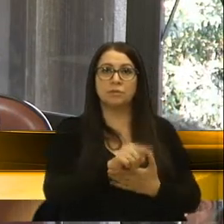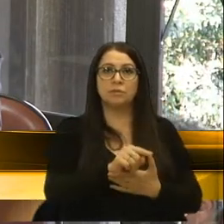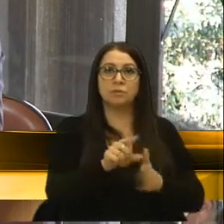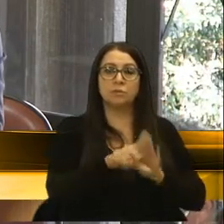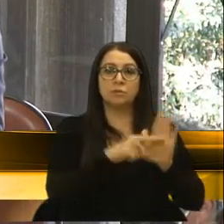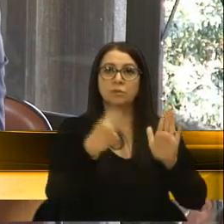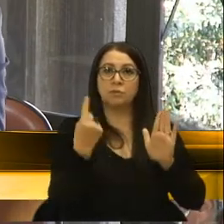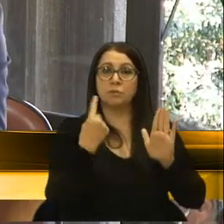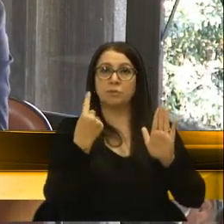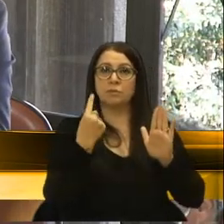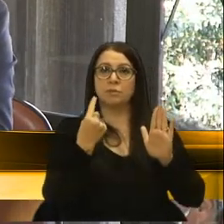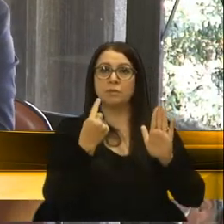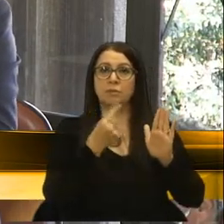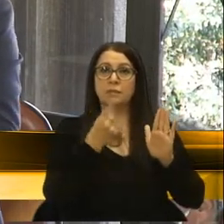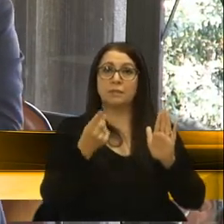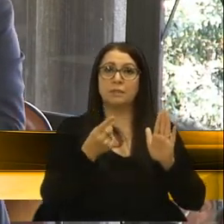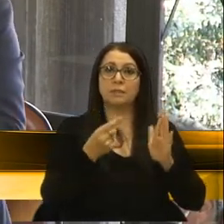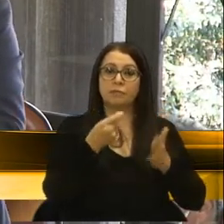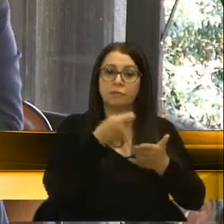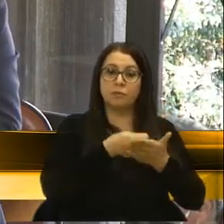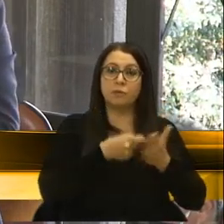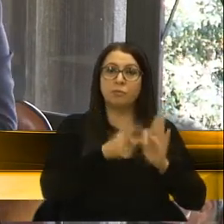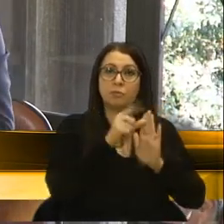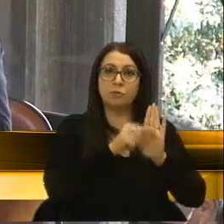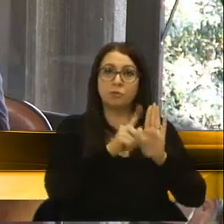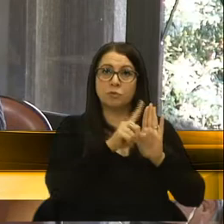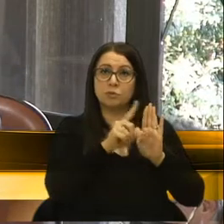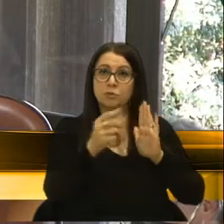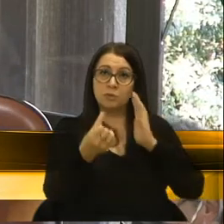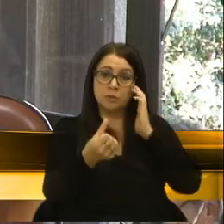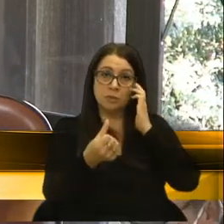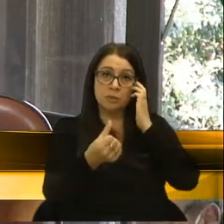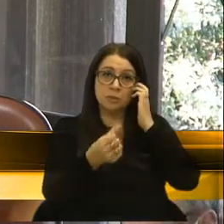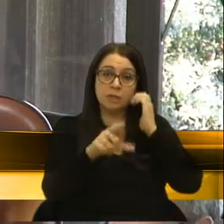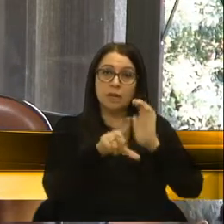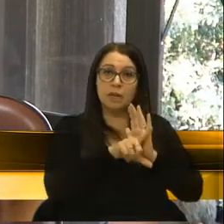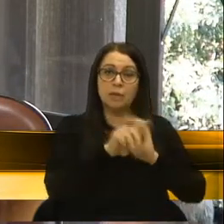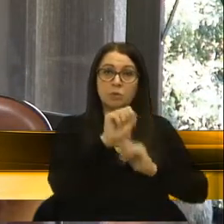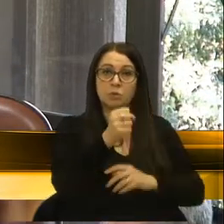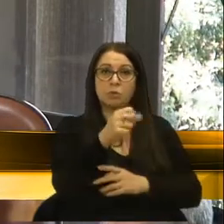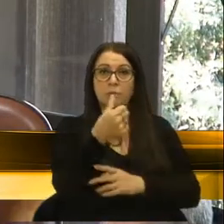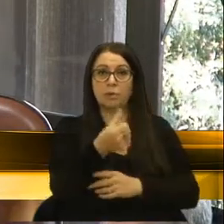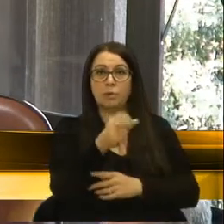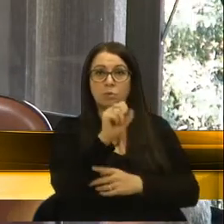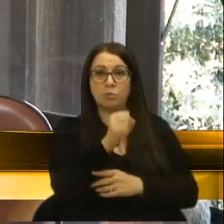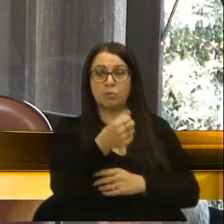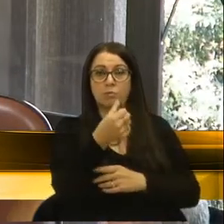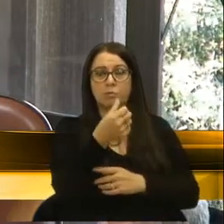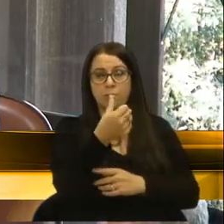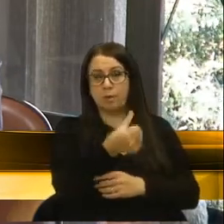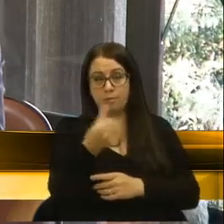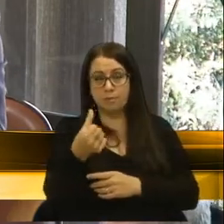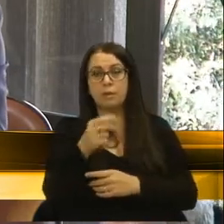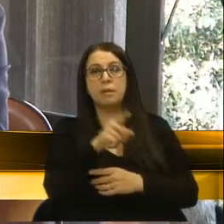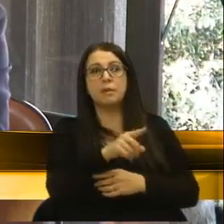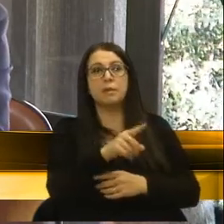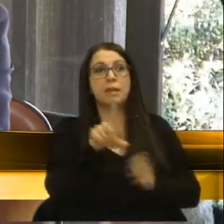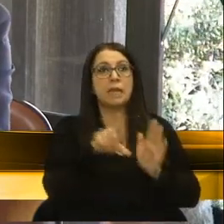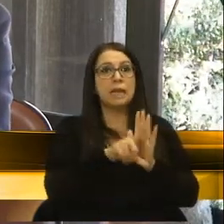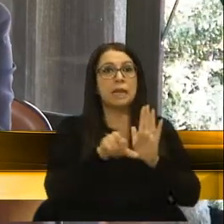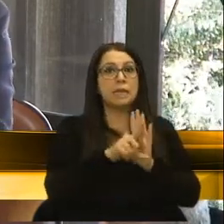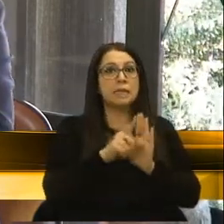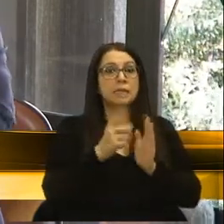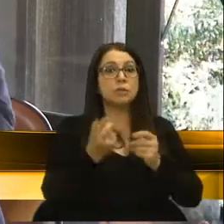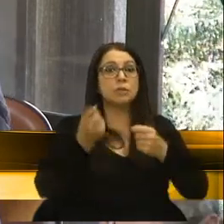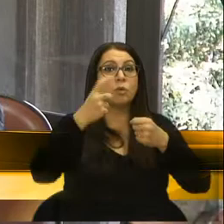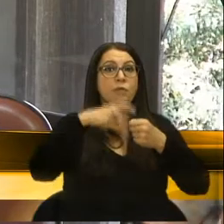único? São regidos pelo artigo 116 da Lei 8666, que é a Lei de Licitações, os